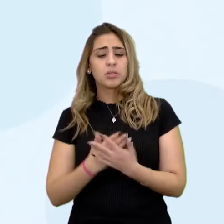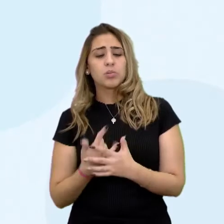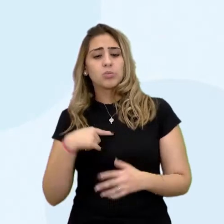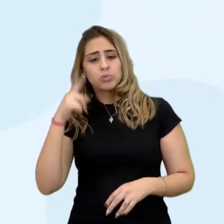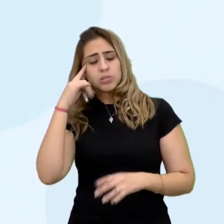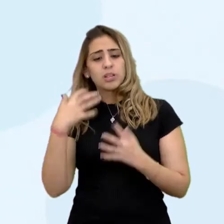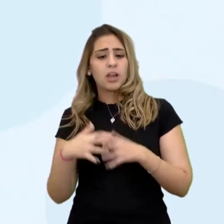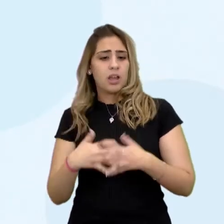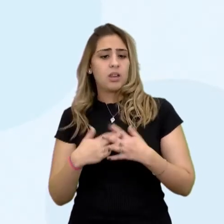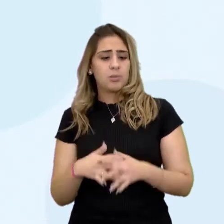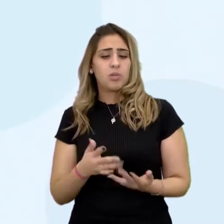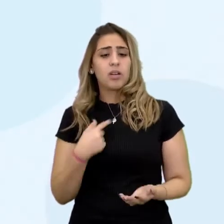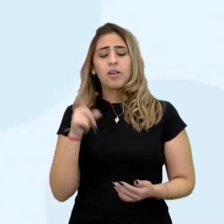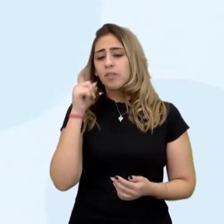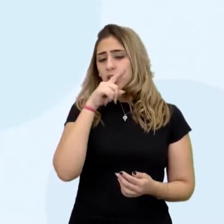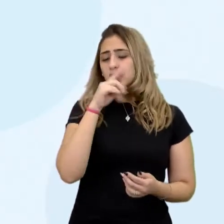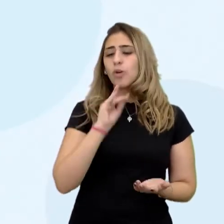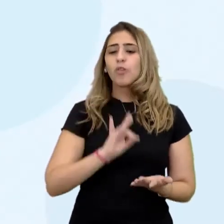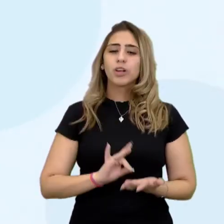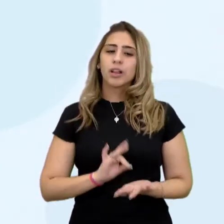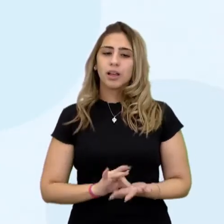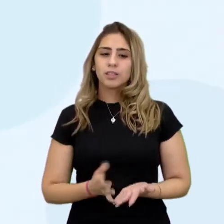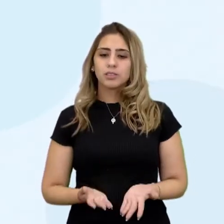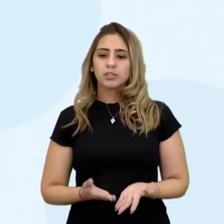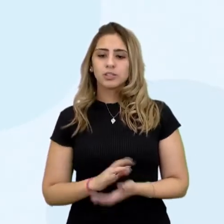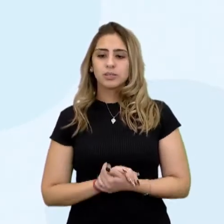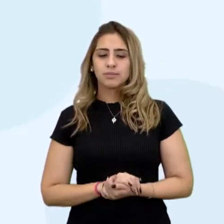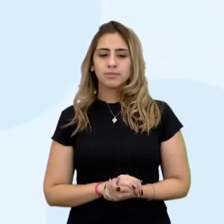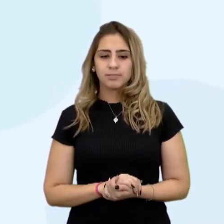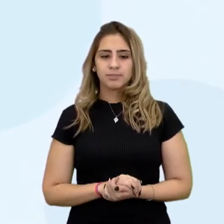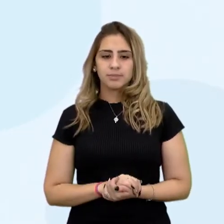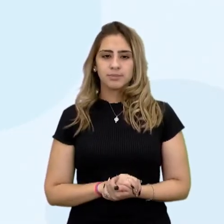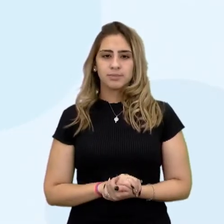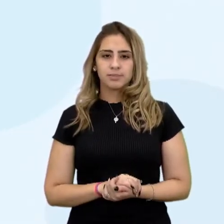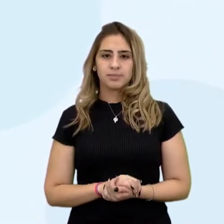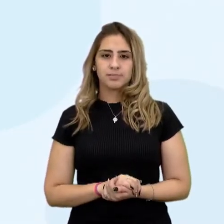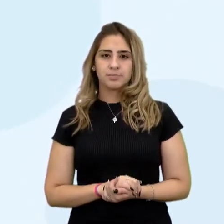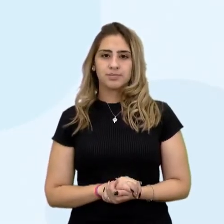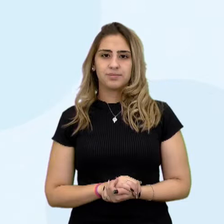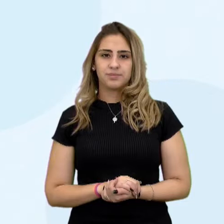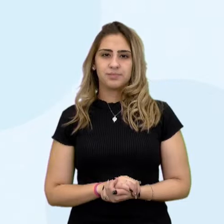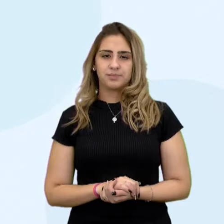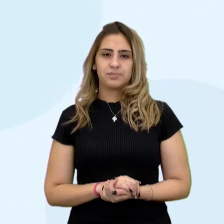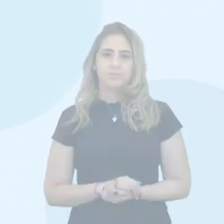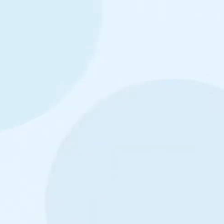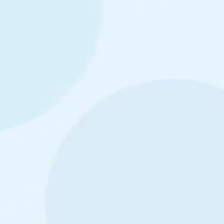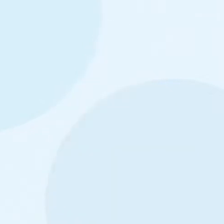pessoal? Essa informação, fato ou fake? Rola a enquete pra nós aí.